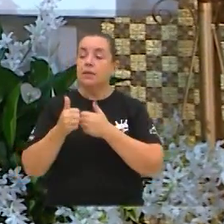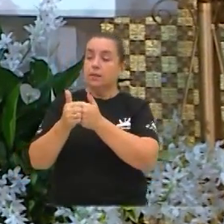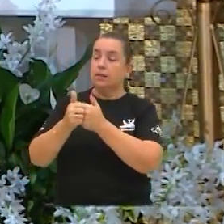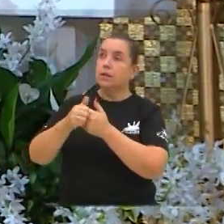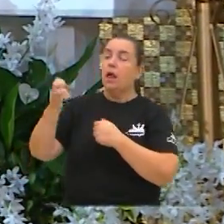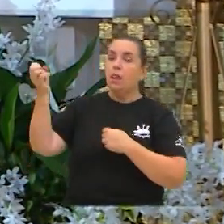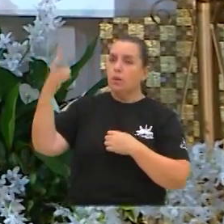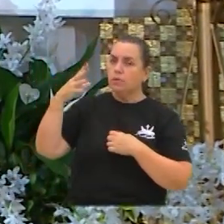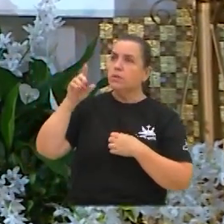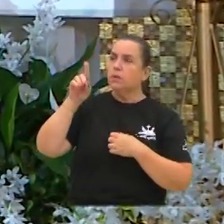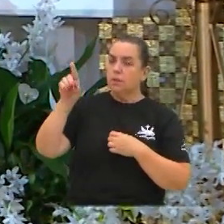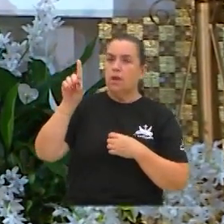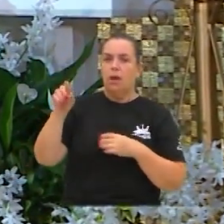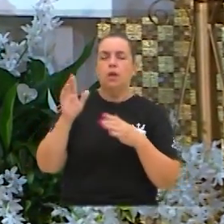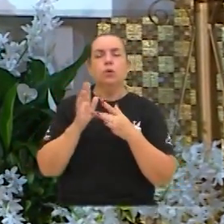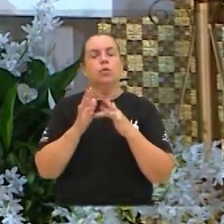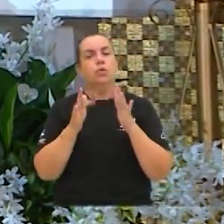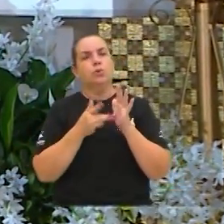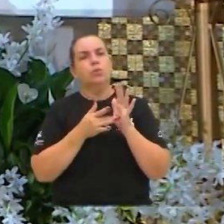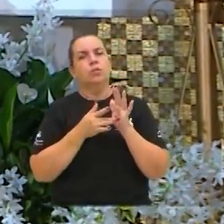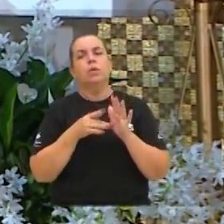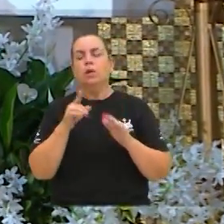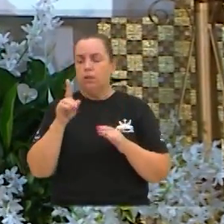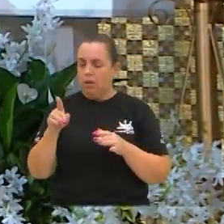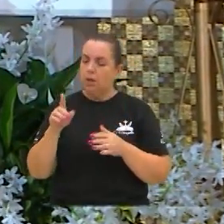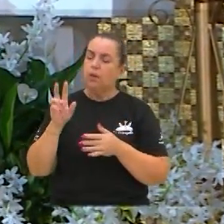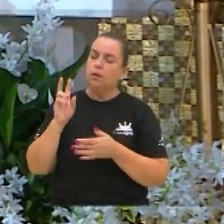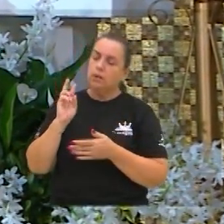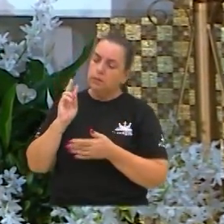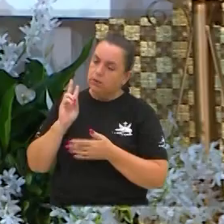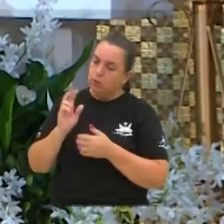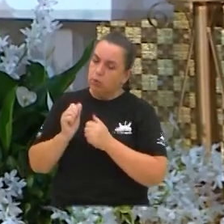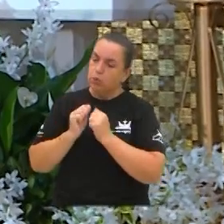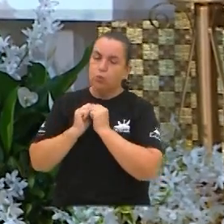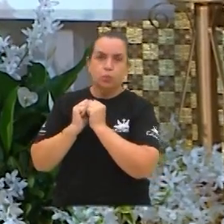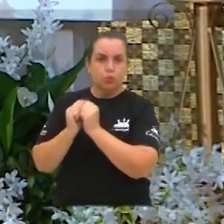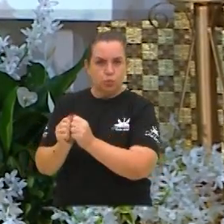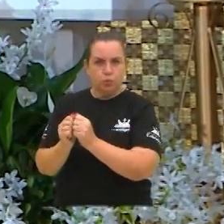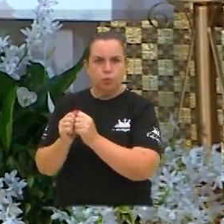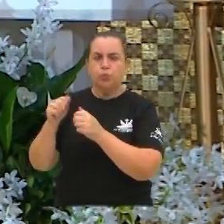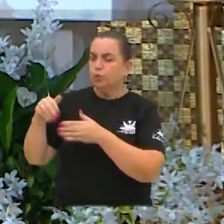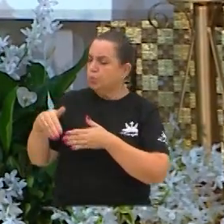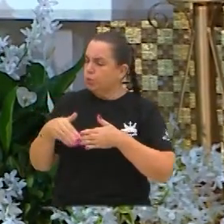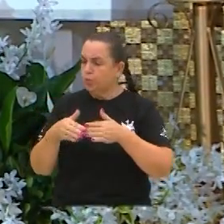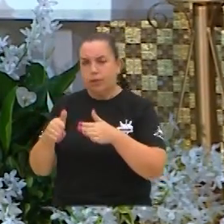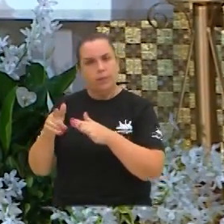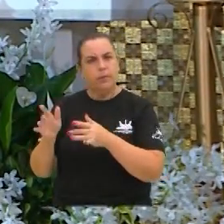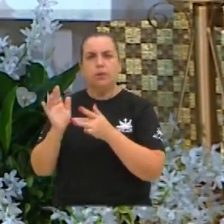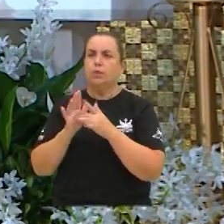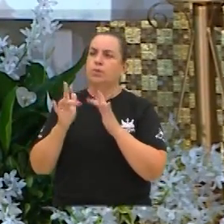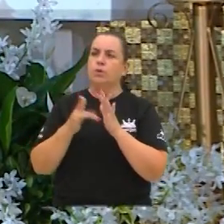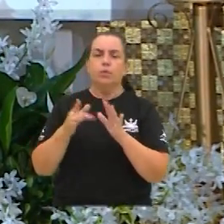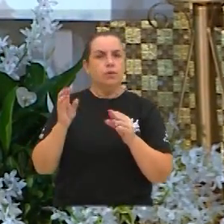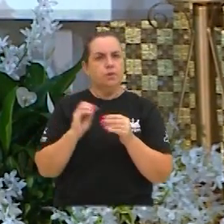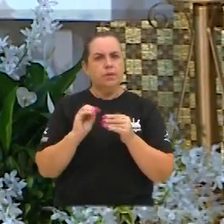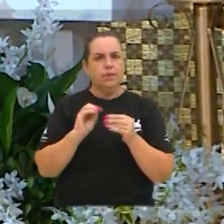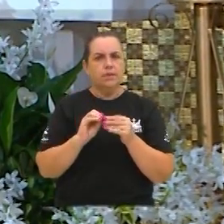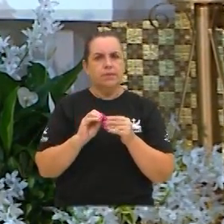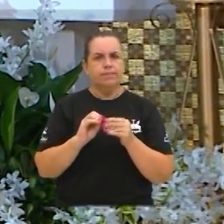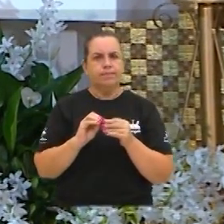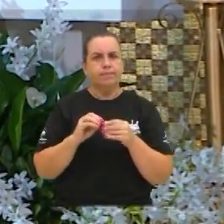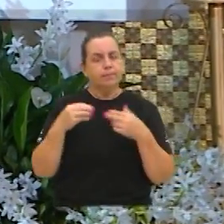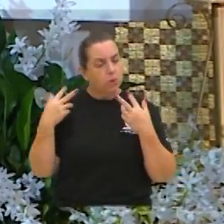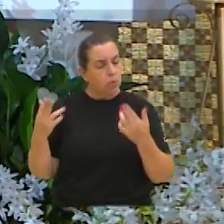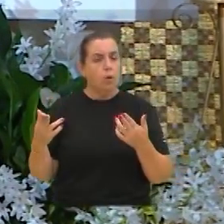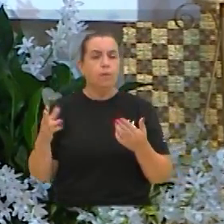Jesus. É percorrer o mesmo caminho que Jesus percorreu.